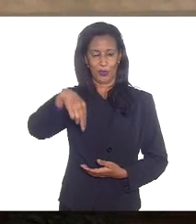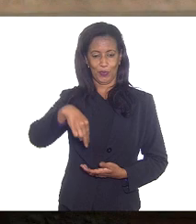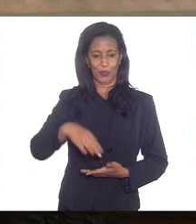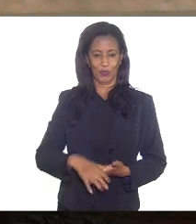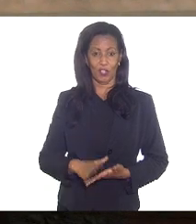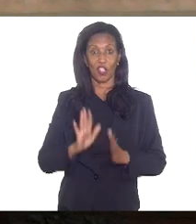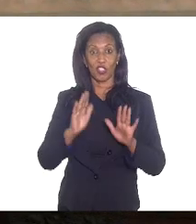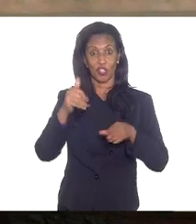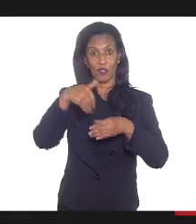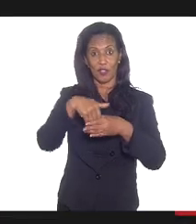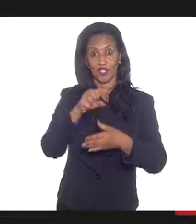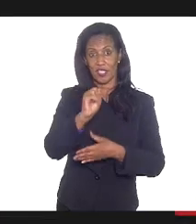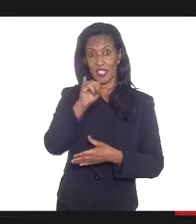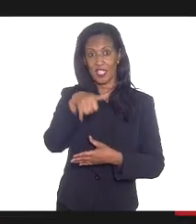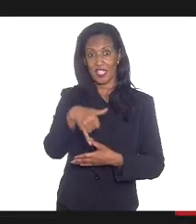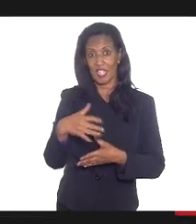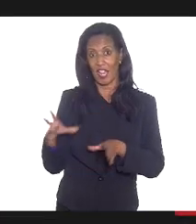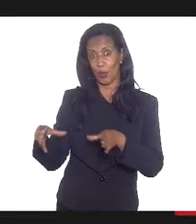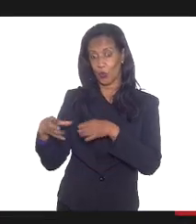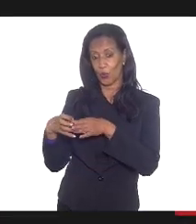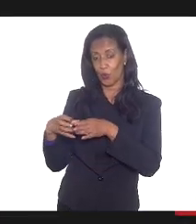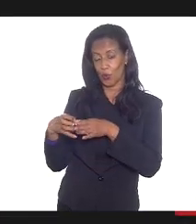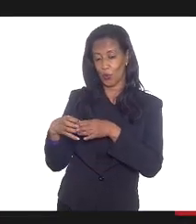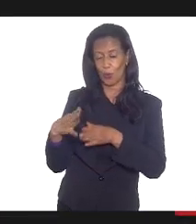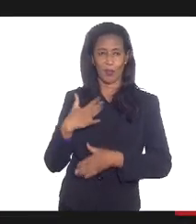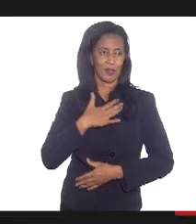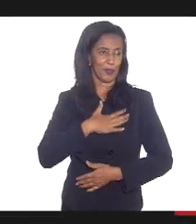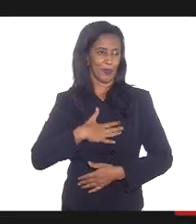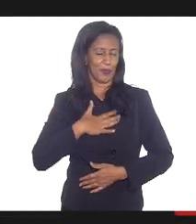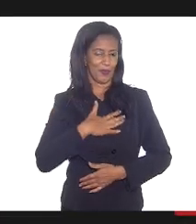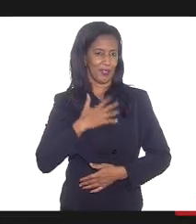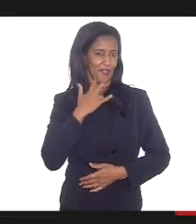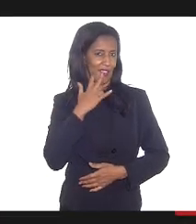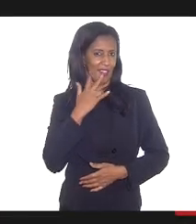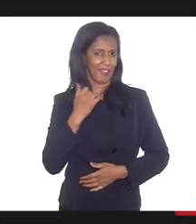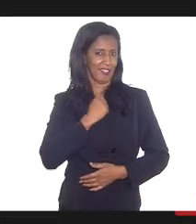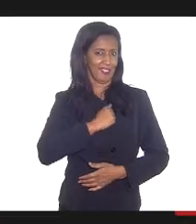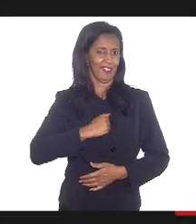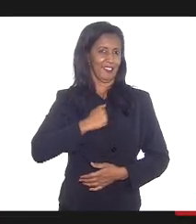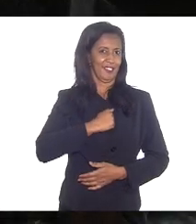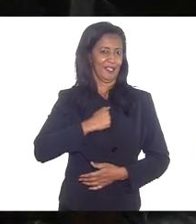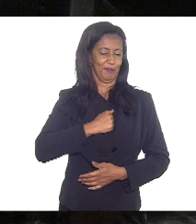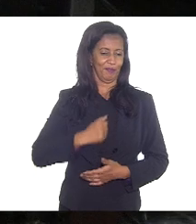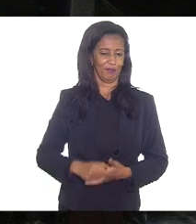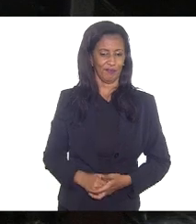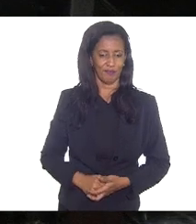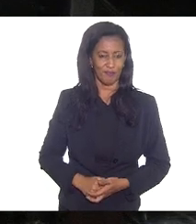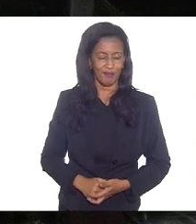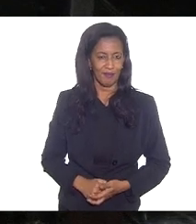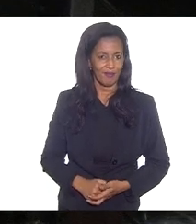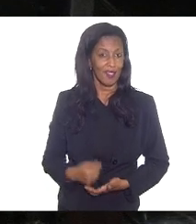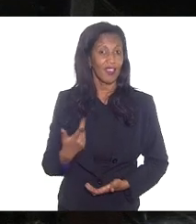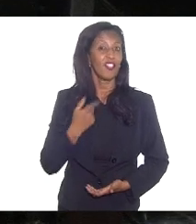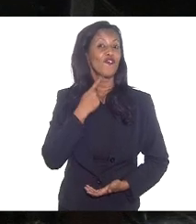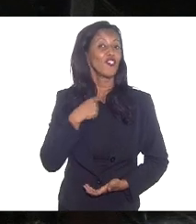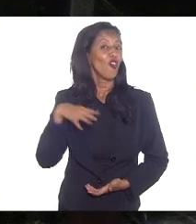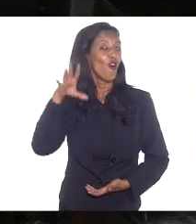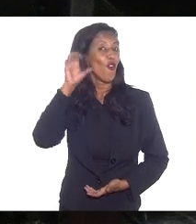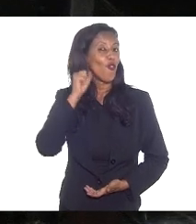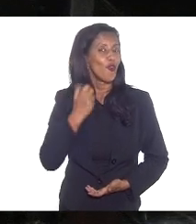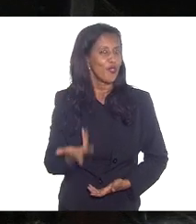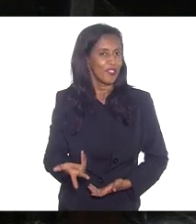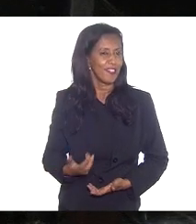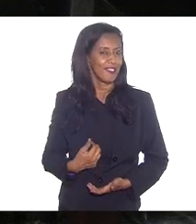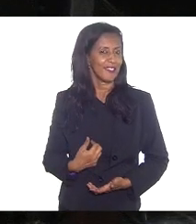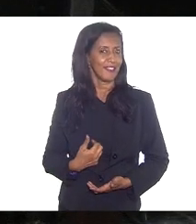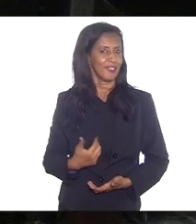Já votei sim, senhor presidente, lá no grupo, mas prazer falar com o senhor, saudade. E a vontade de ouvir o senhor falando? Eu não podia